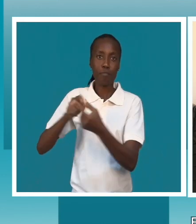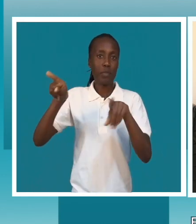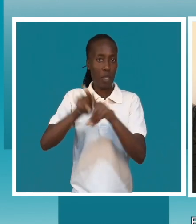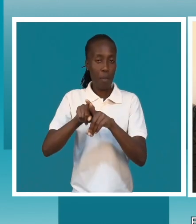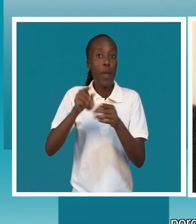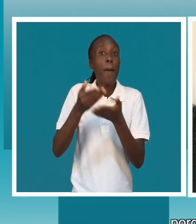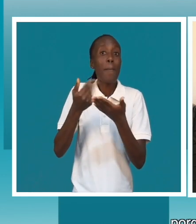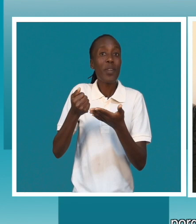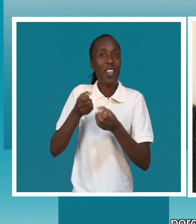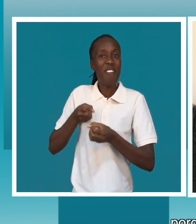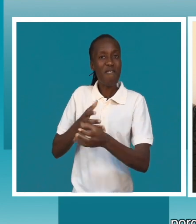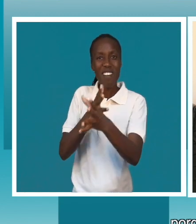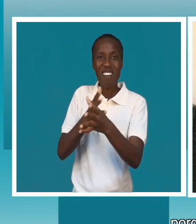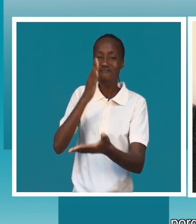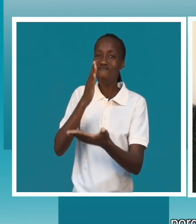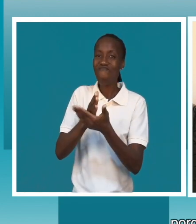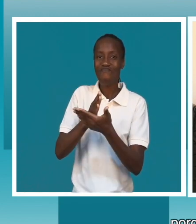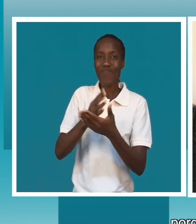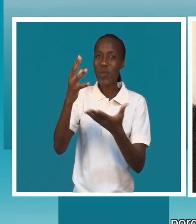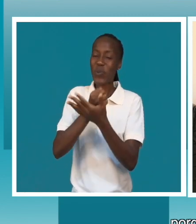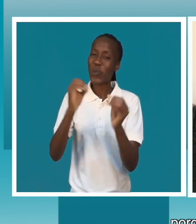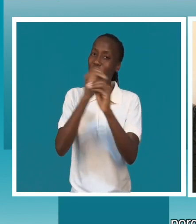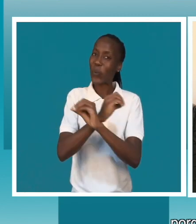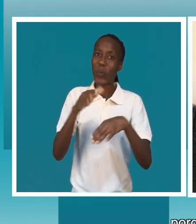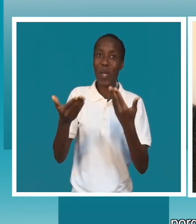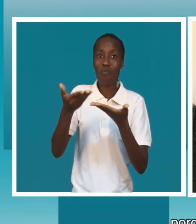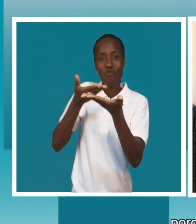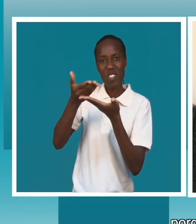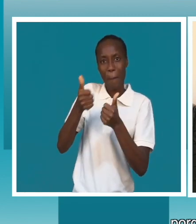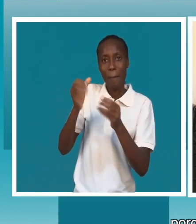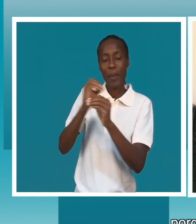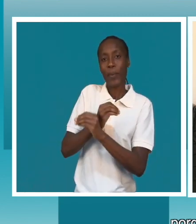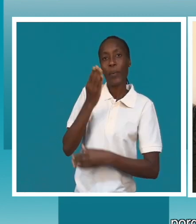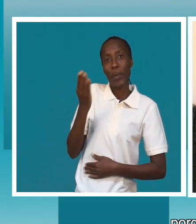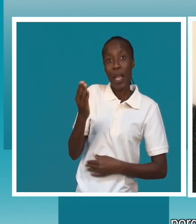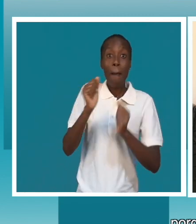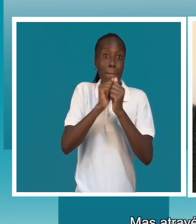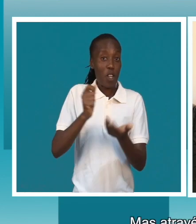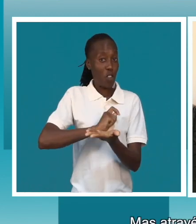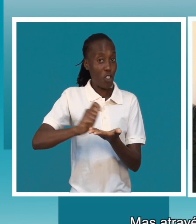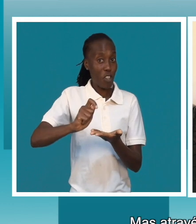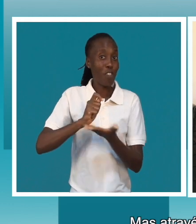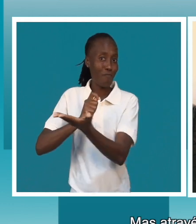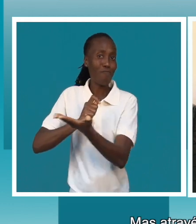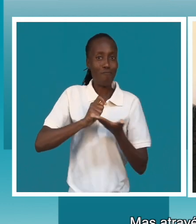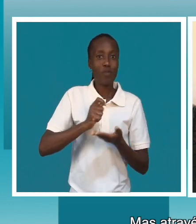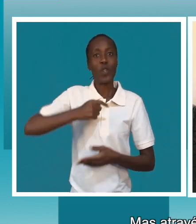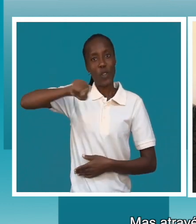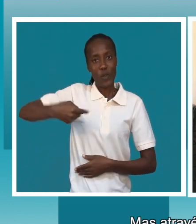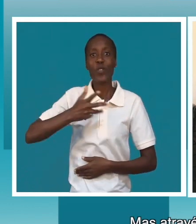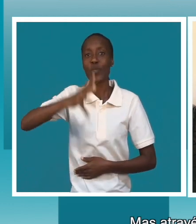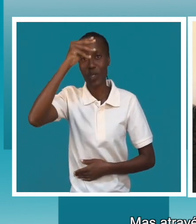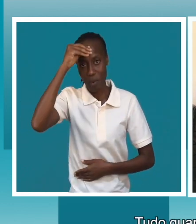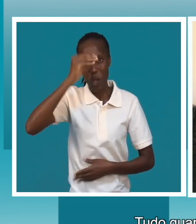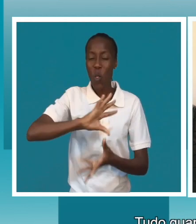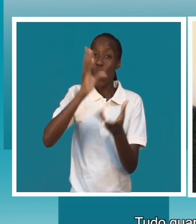também. Porque falar concretamente não estou a conseguir dialogar bem com ela. Mas através da escrita a gente se entende.